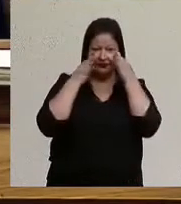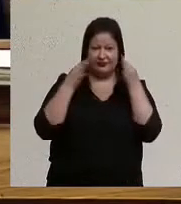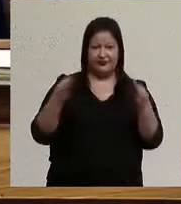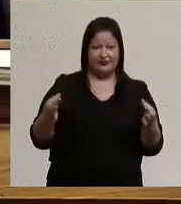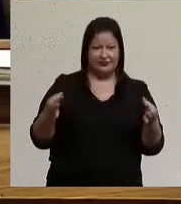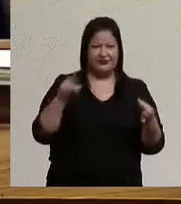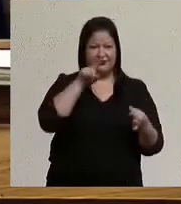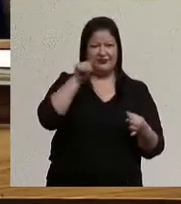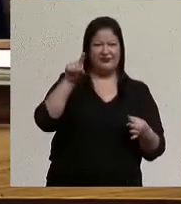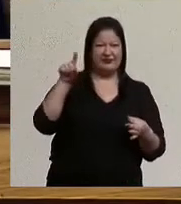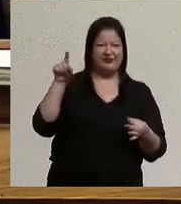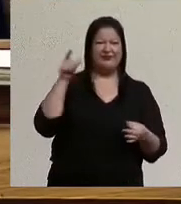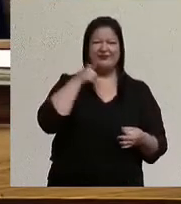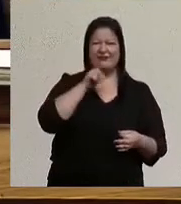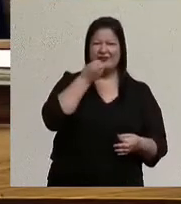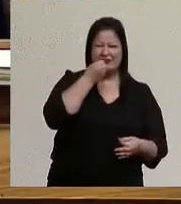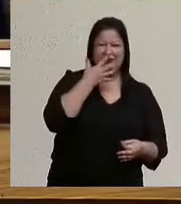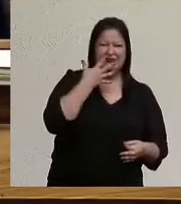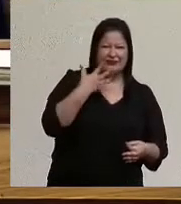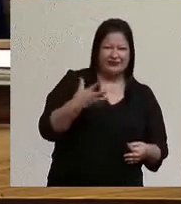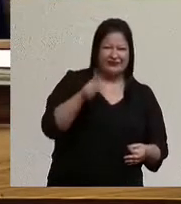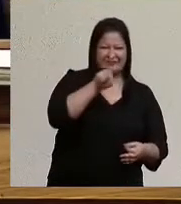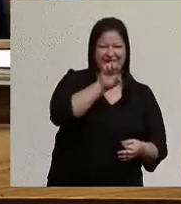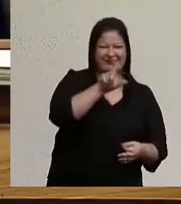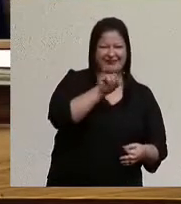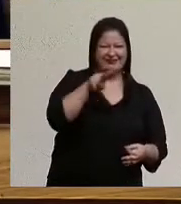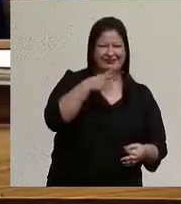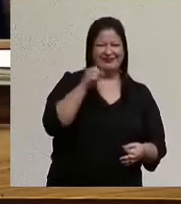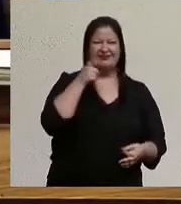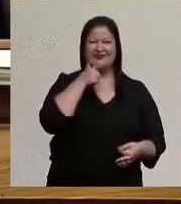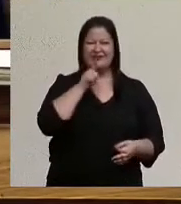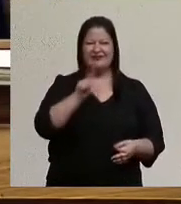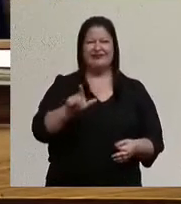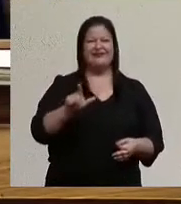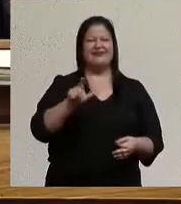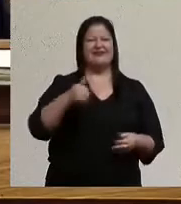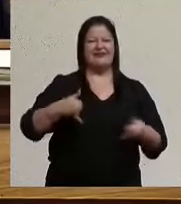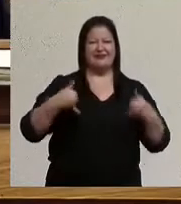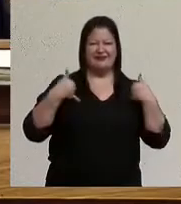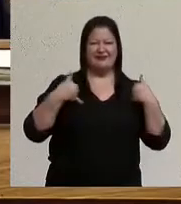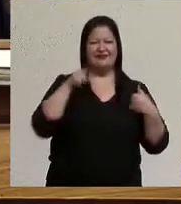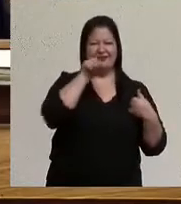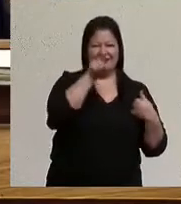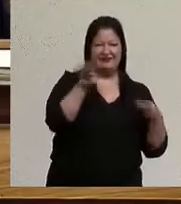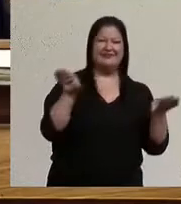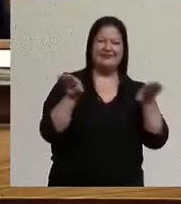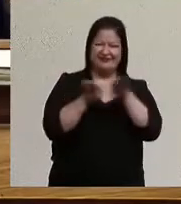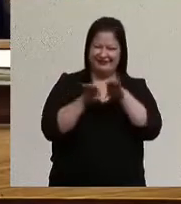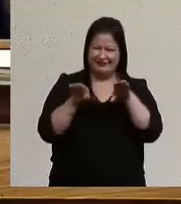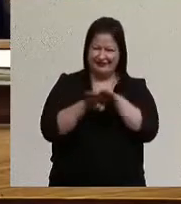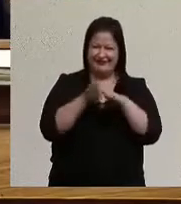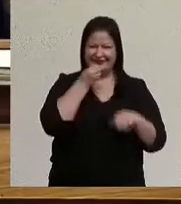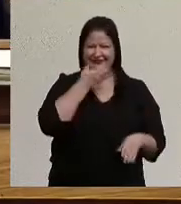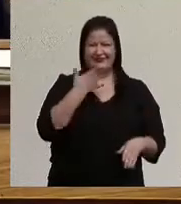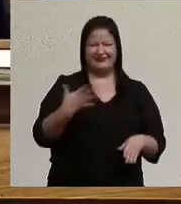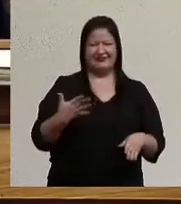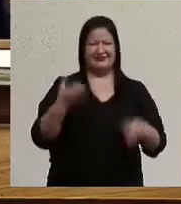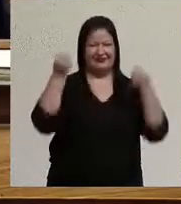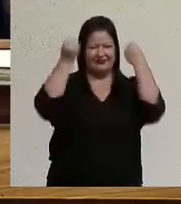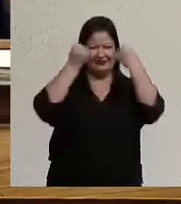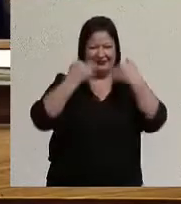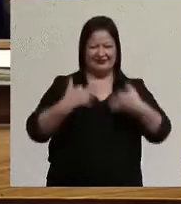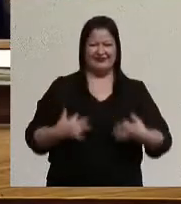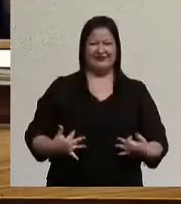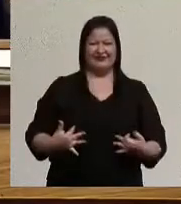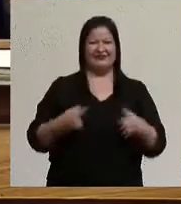garoto tu arrebentou Lelinho tu arrebentou tô com muito orgulho de você também tá bom fica aqui